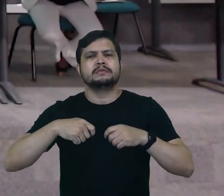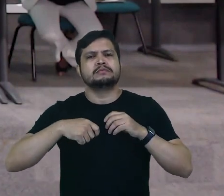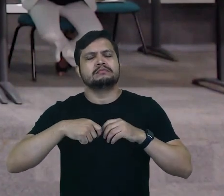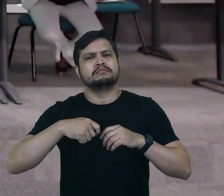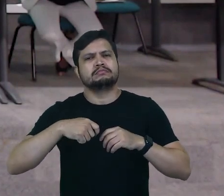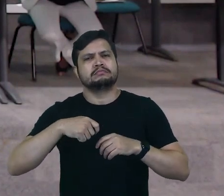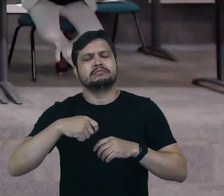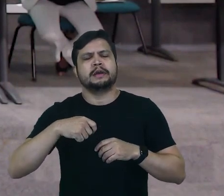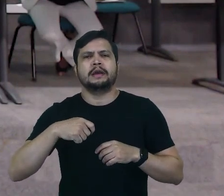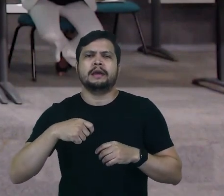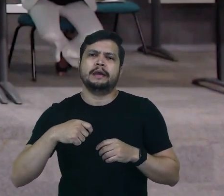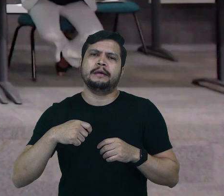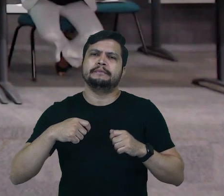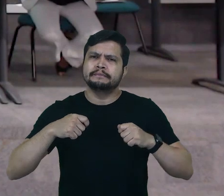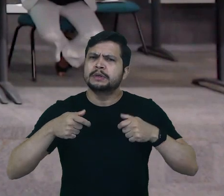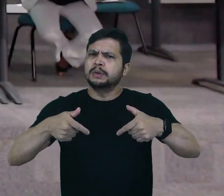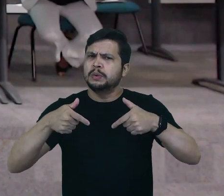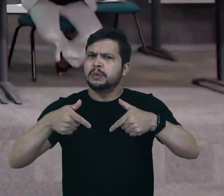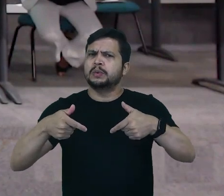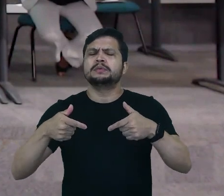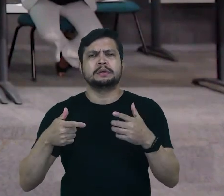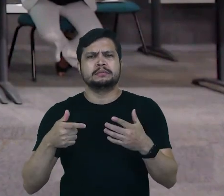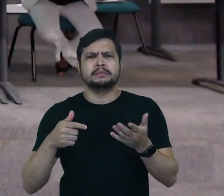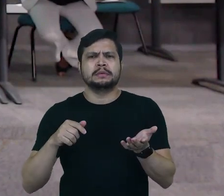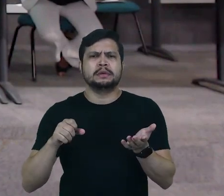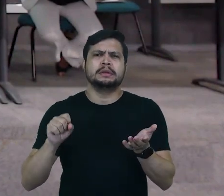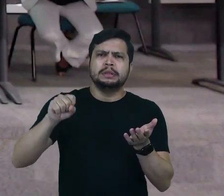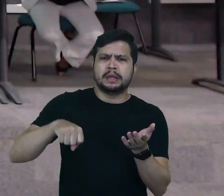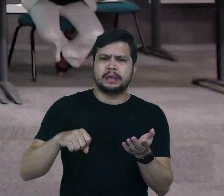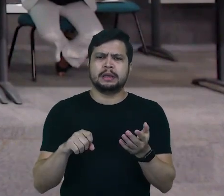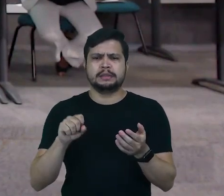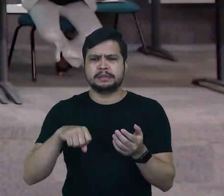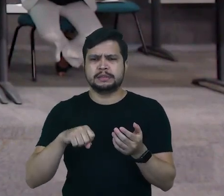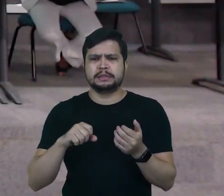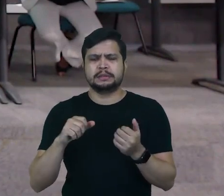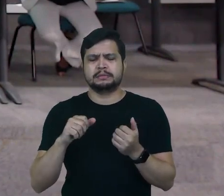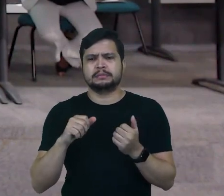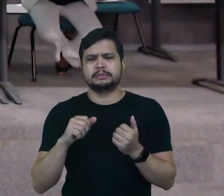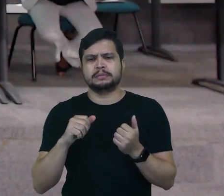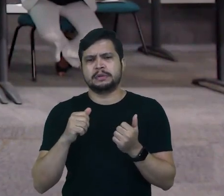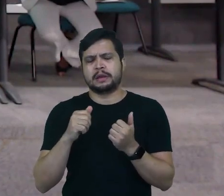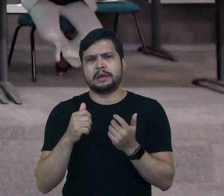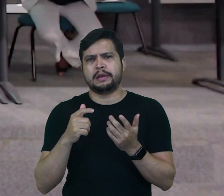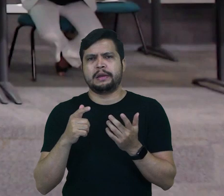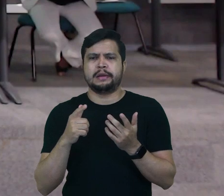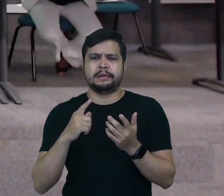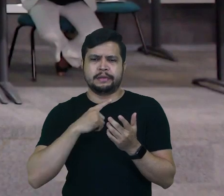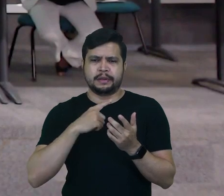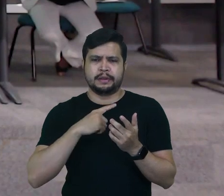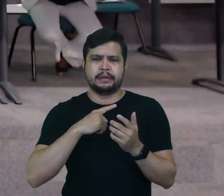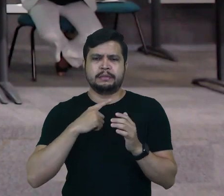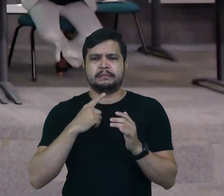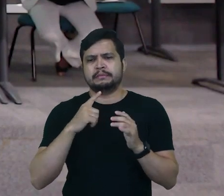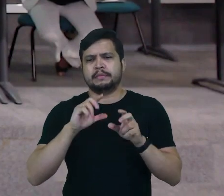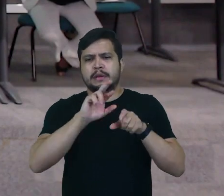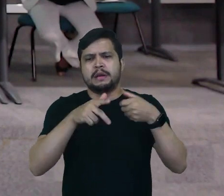essa bandeira, que a gente pode sim produzir carne, leite, ovos, mel de qualidade, tratando bem